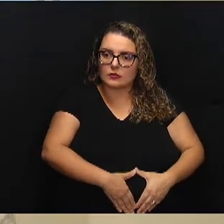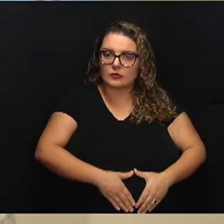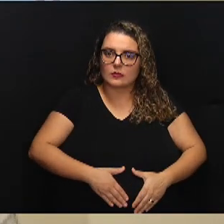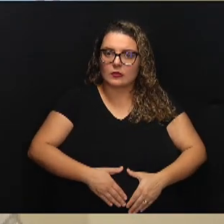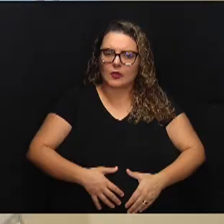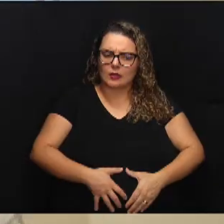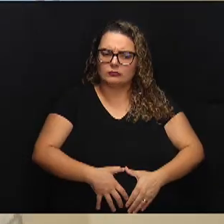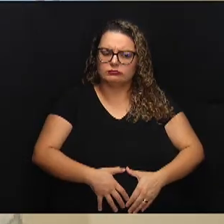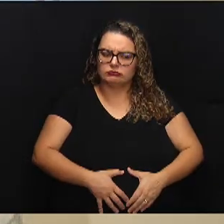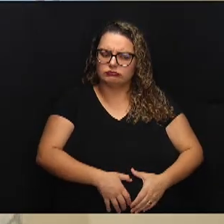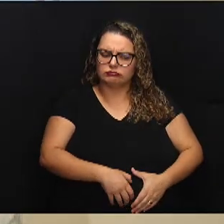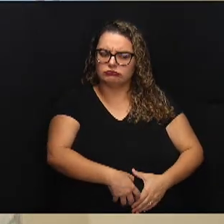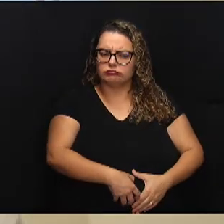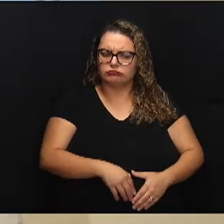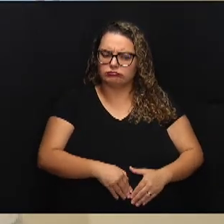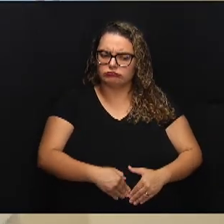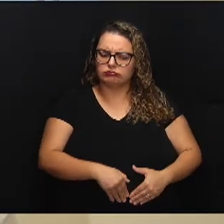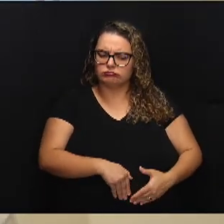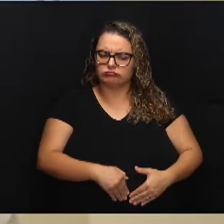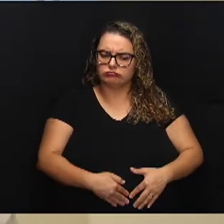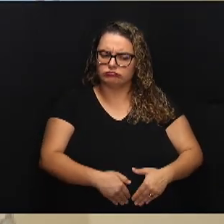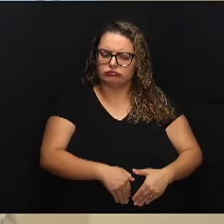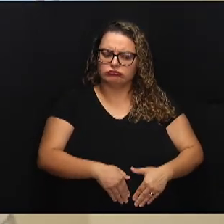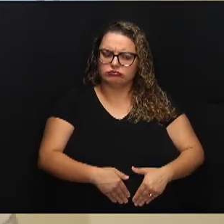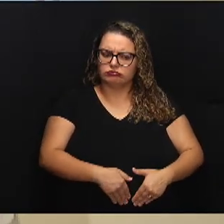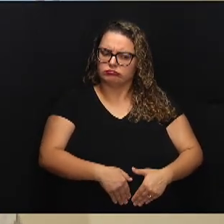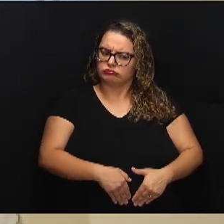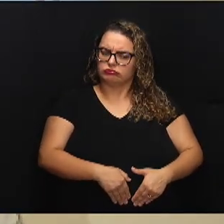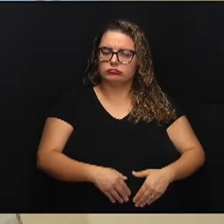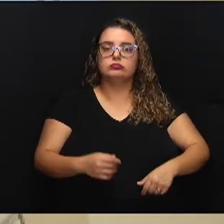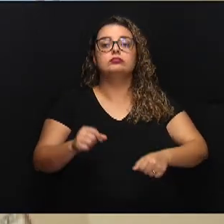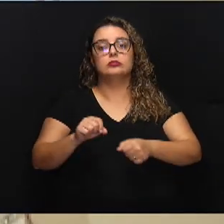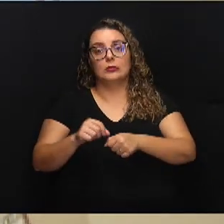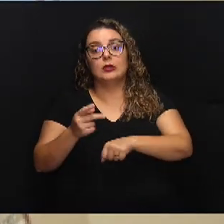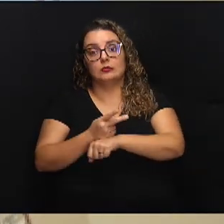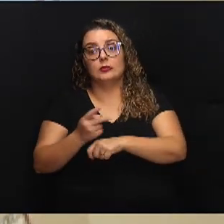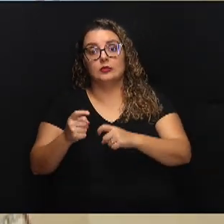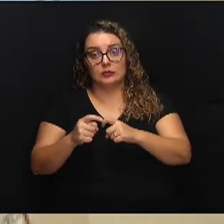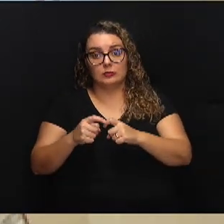ou caroço na barriga, o que fazem procurar os médicos.